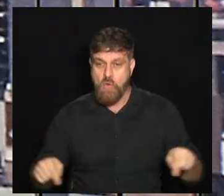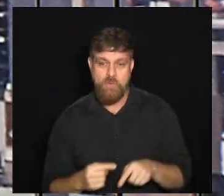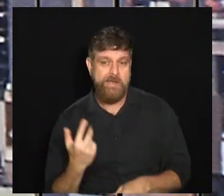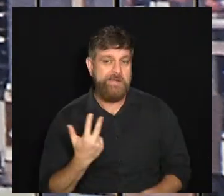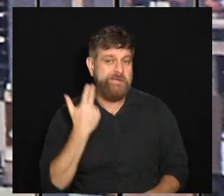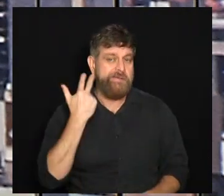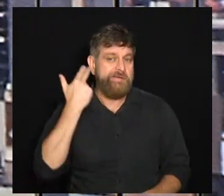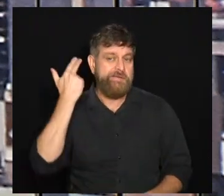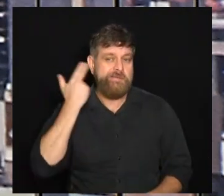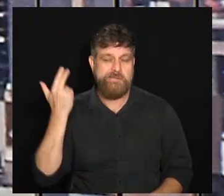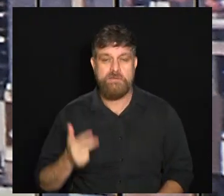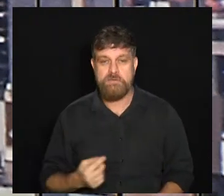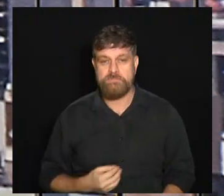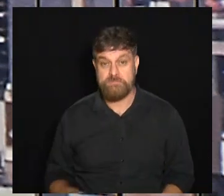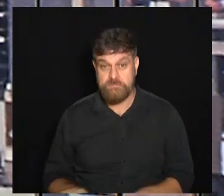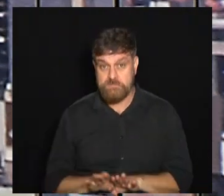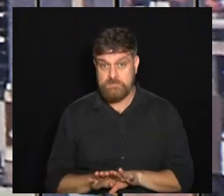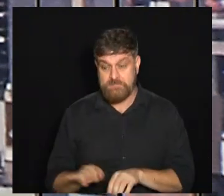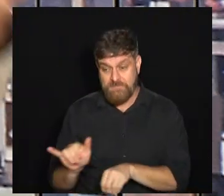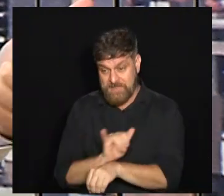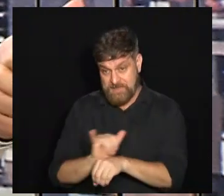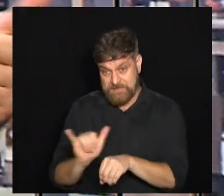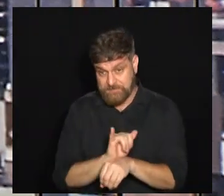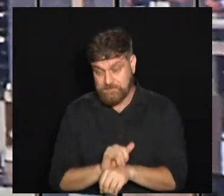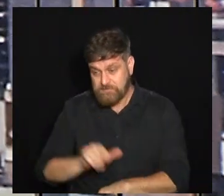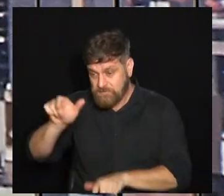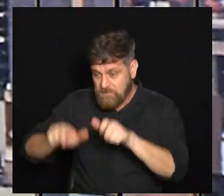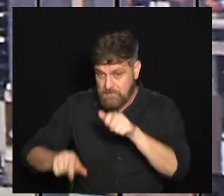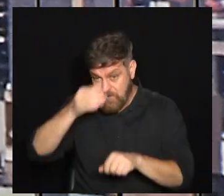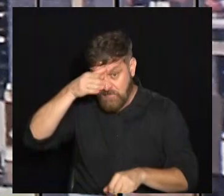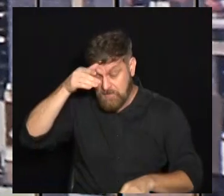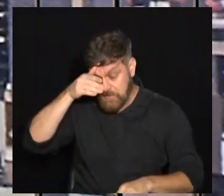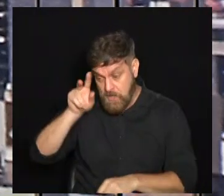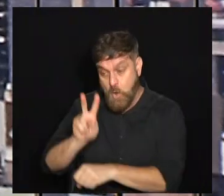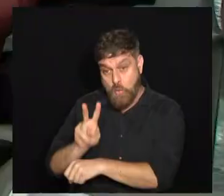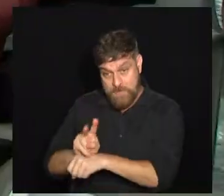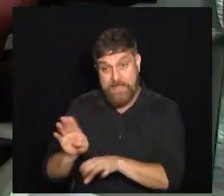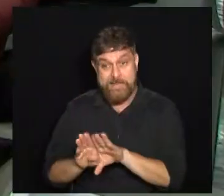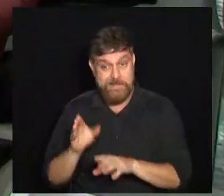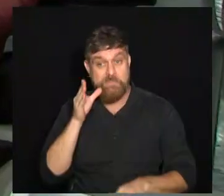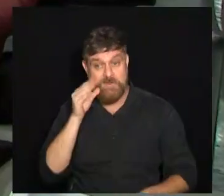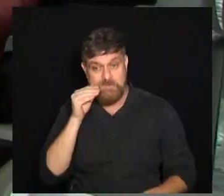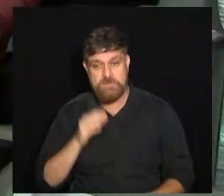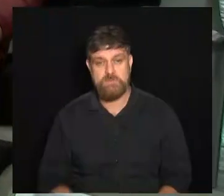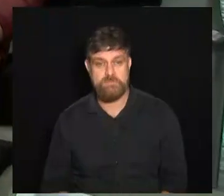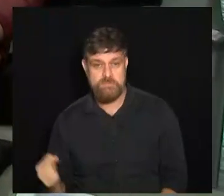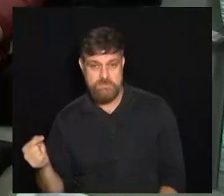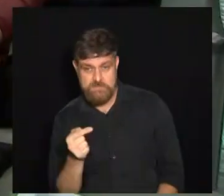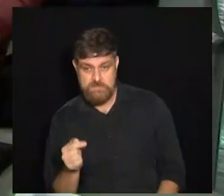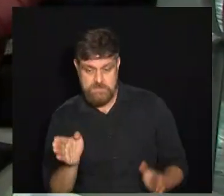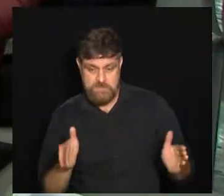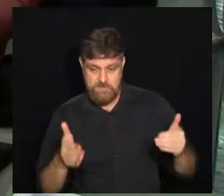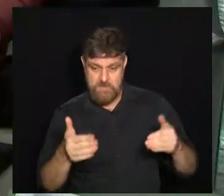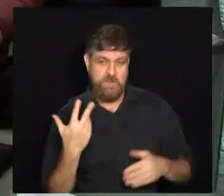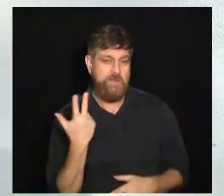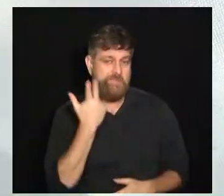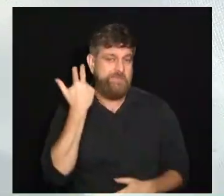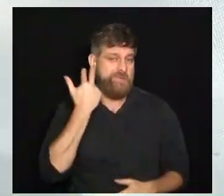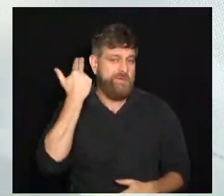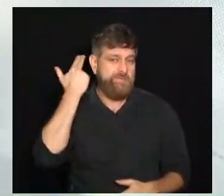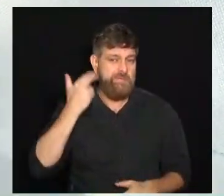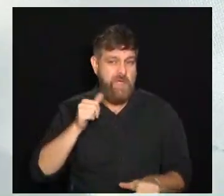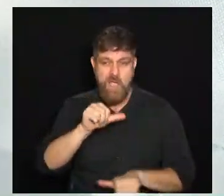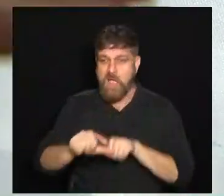adotaram medidas para proteger os clientes e os funcionários. No salão, a rotina mudou.